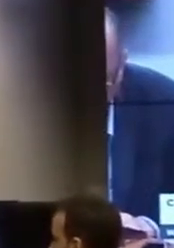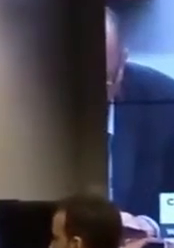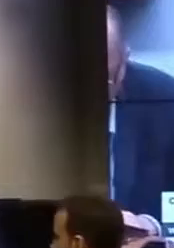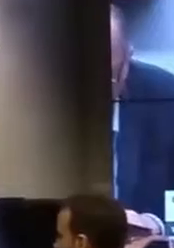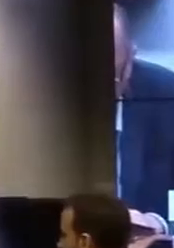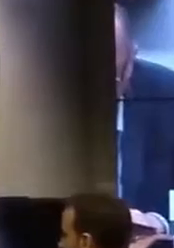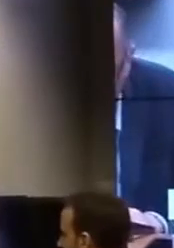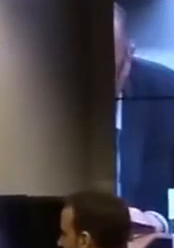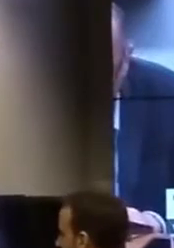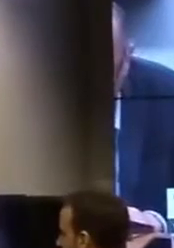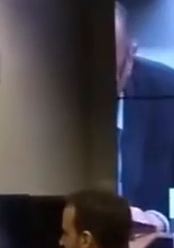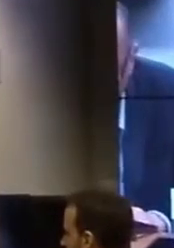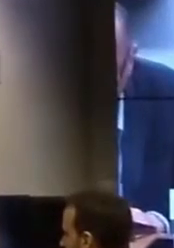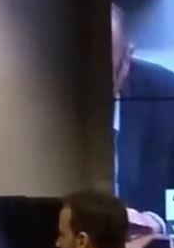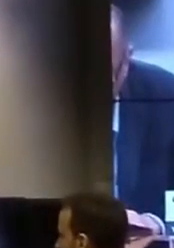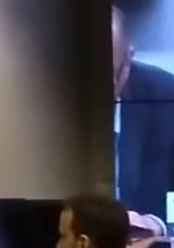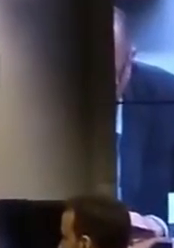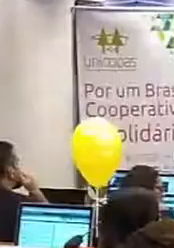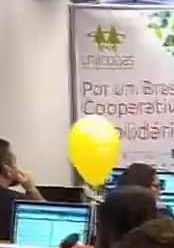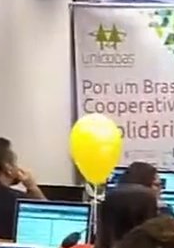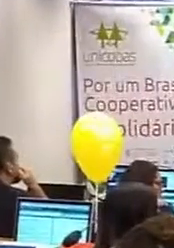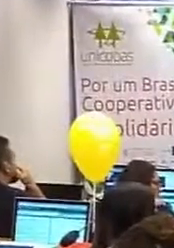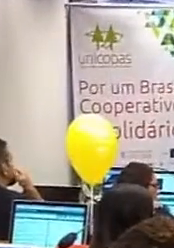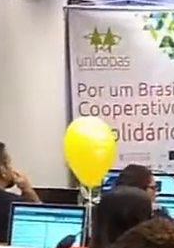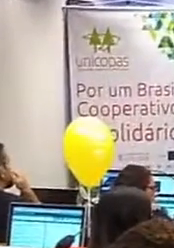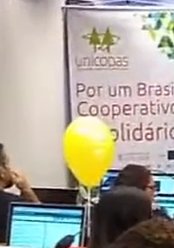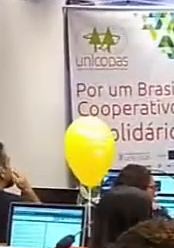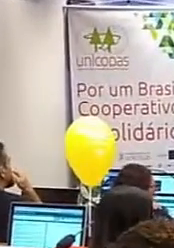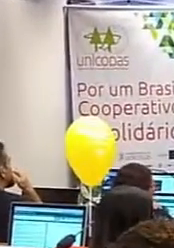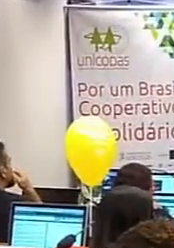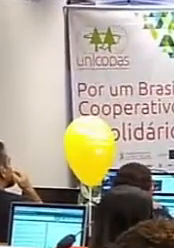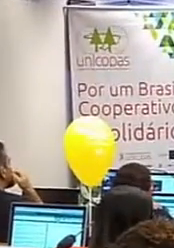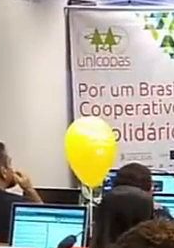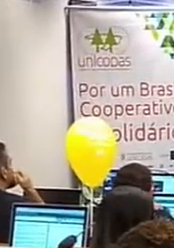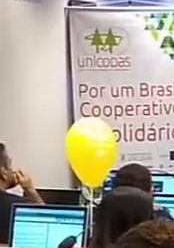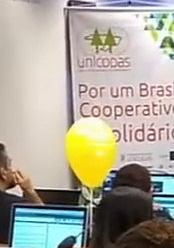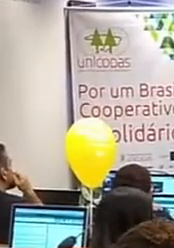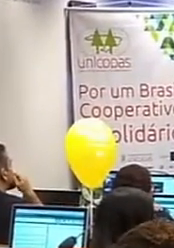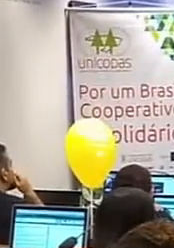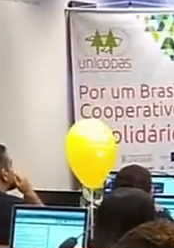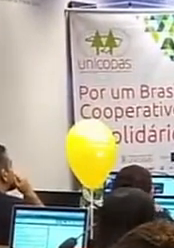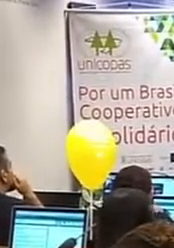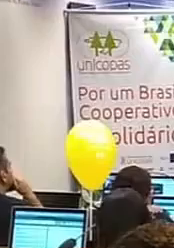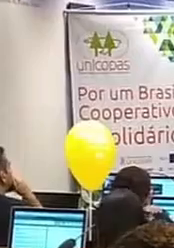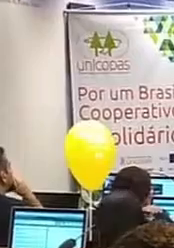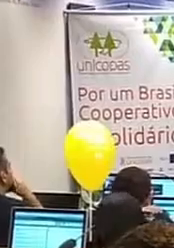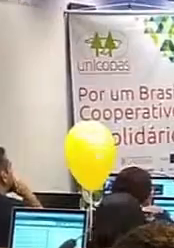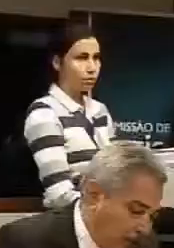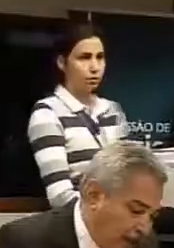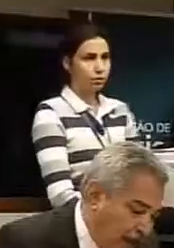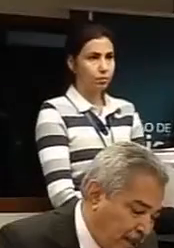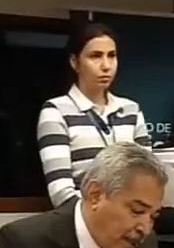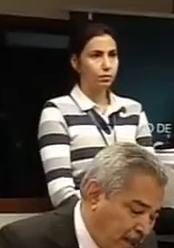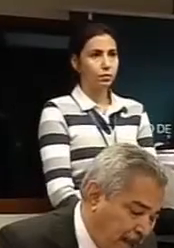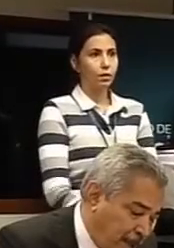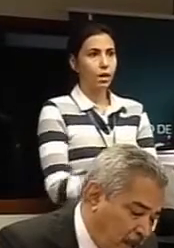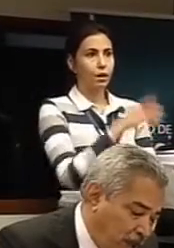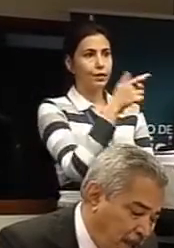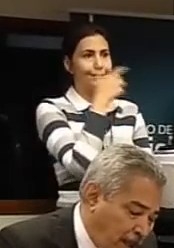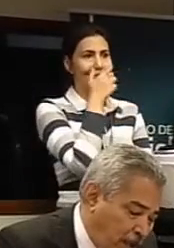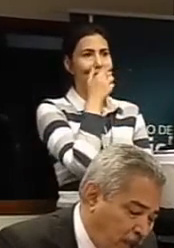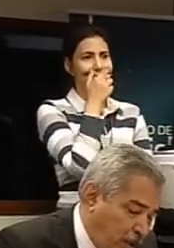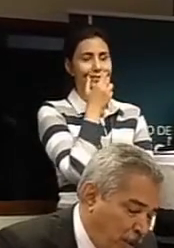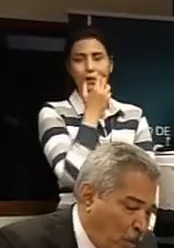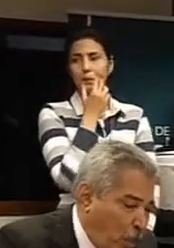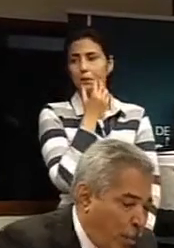na Câmara dos Deputados foi solicitada pela Unicoopas, a União Nacional das Organizações Cooperativistas Solidárias.